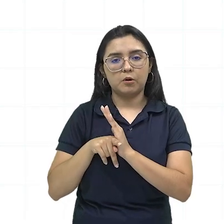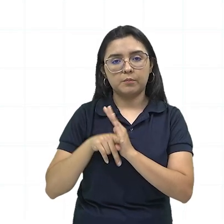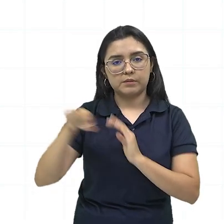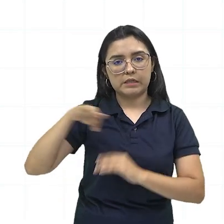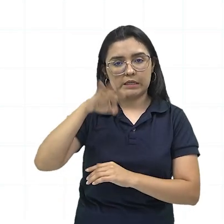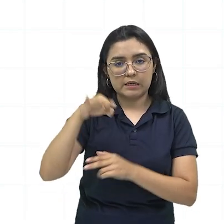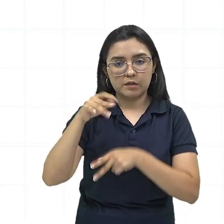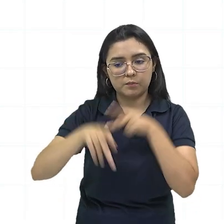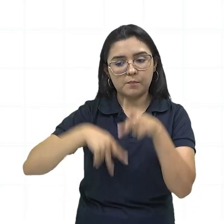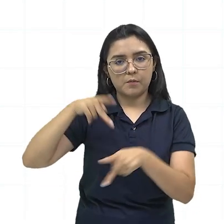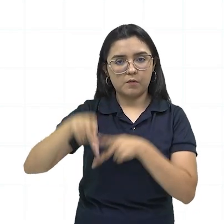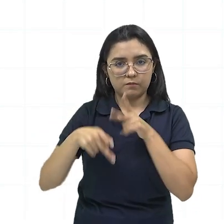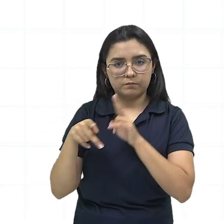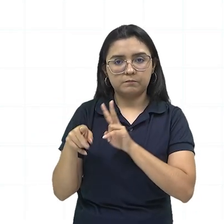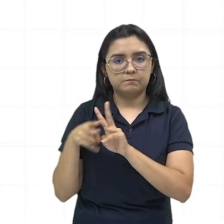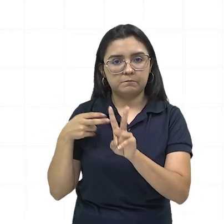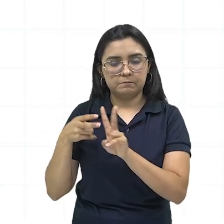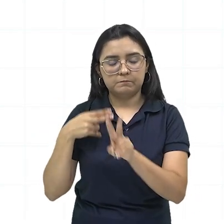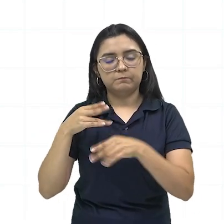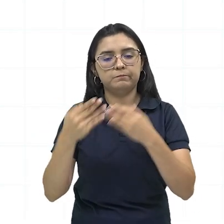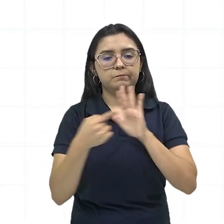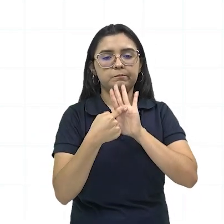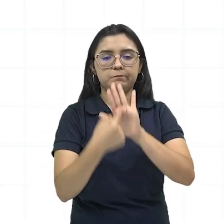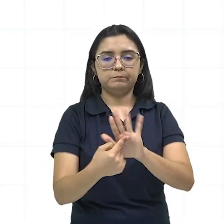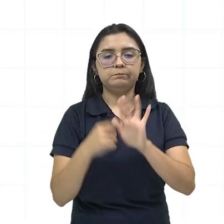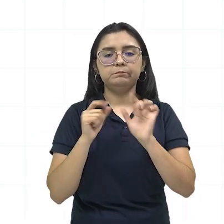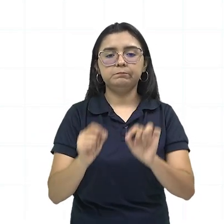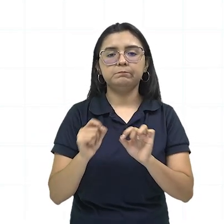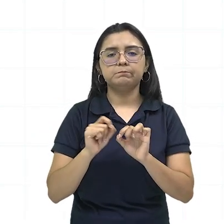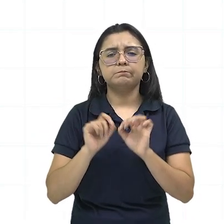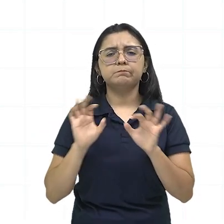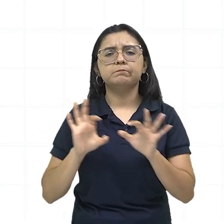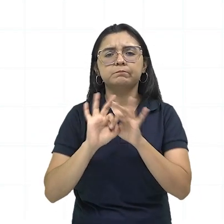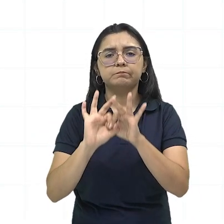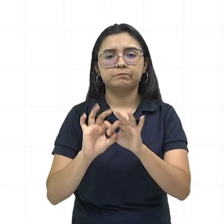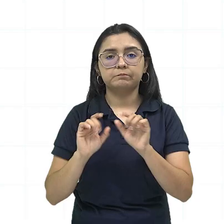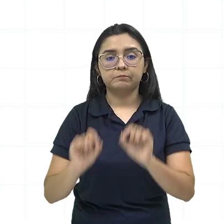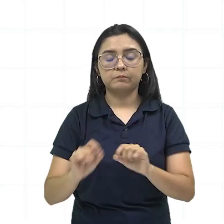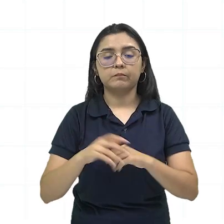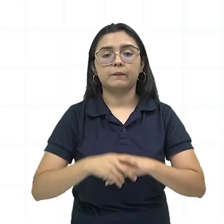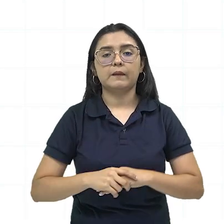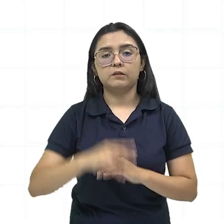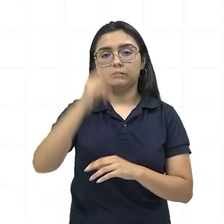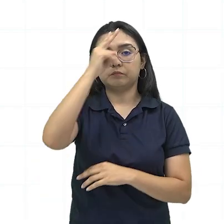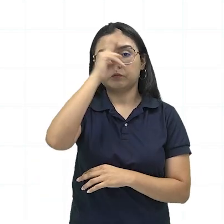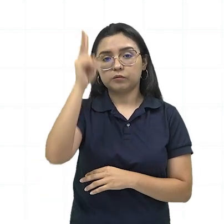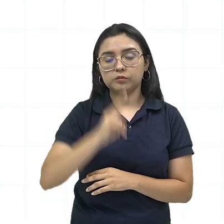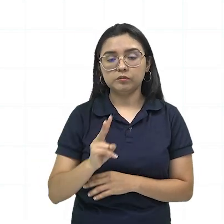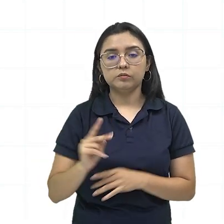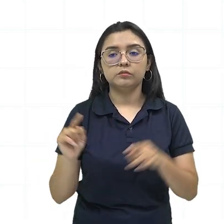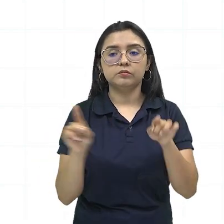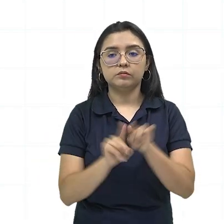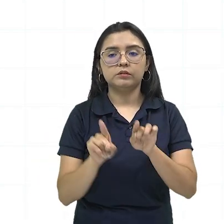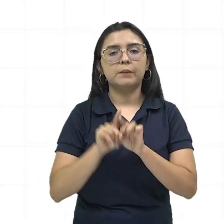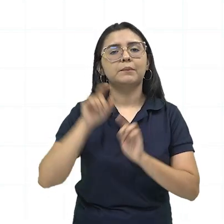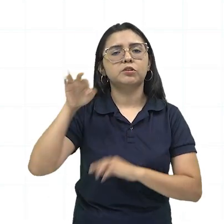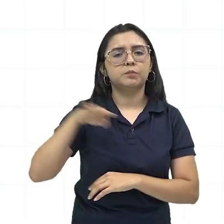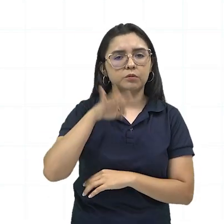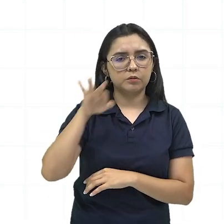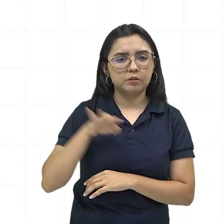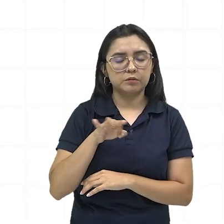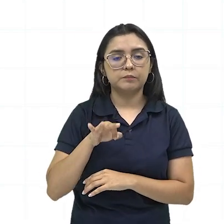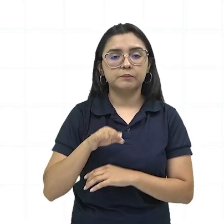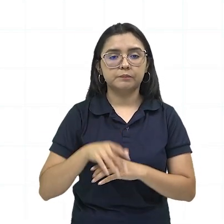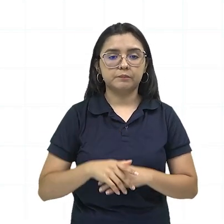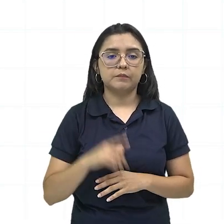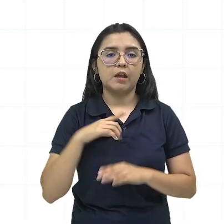sagradas do seu povo, certo? Destacando ali a sua ligação com a história e a espiritualidade de